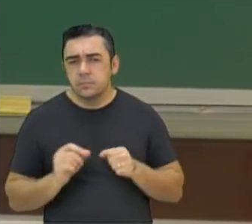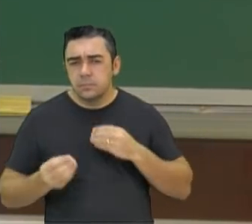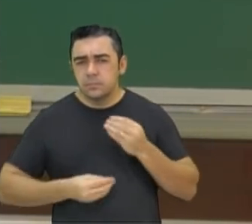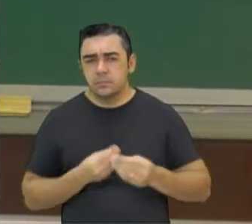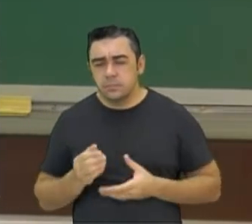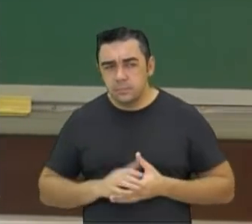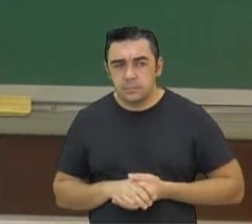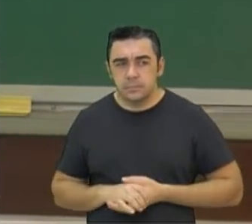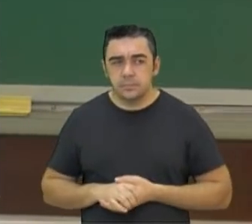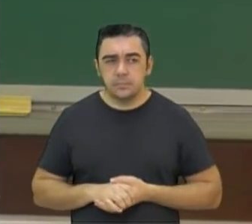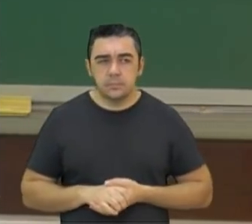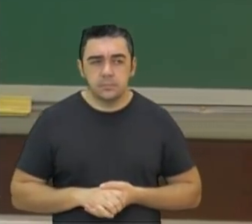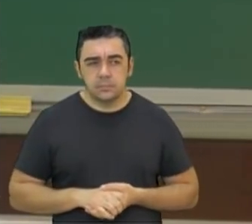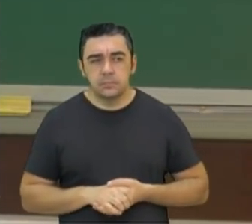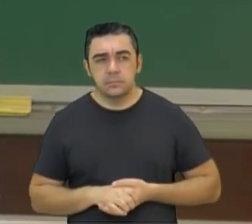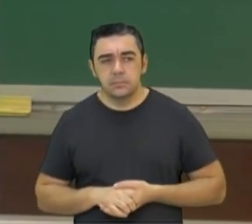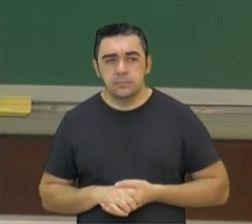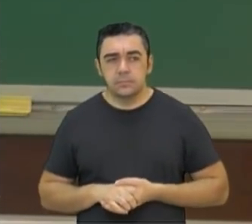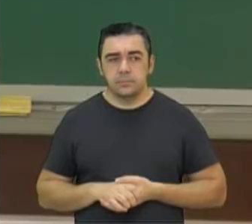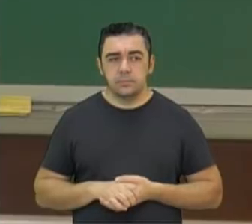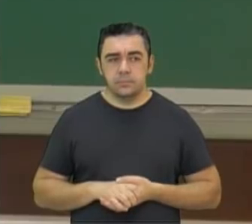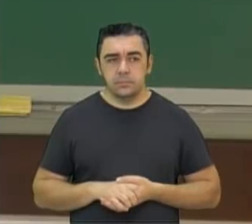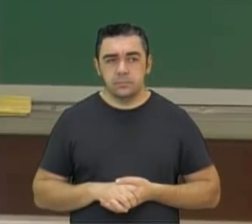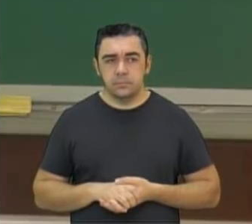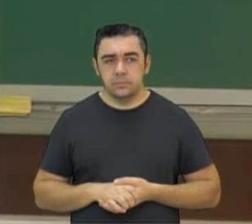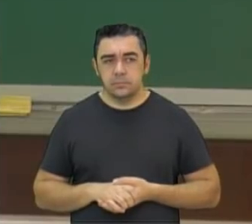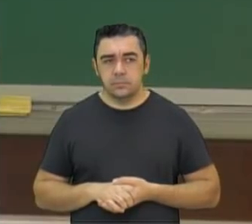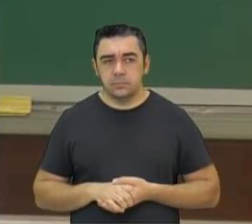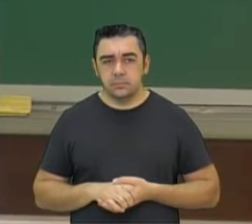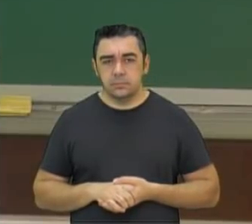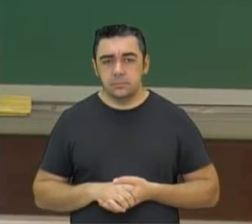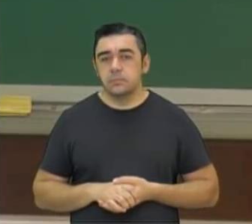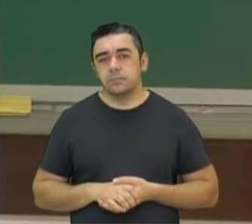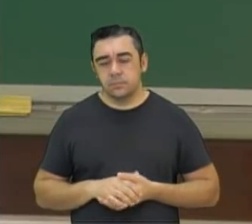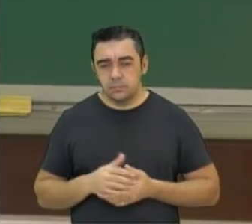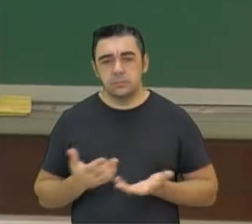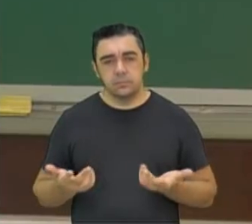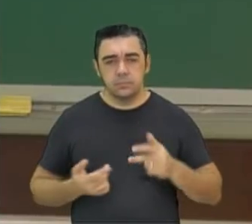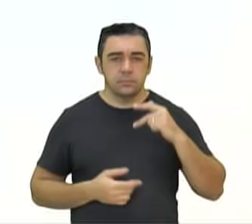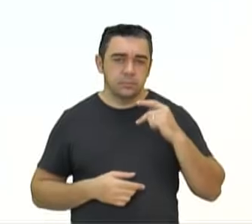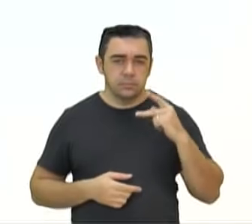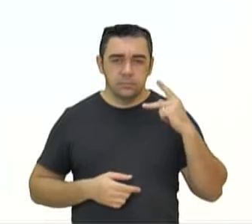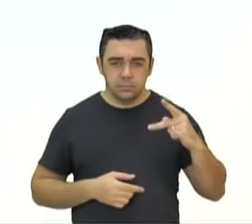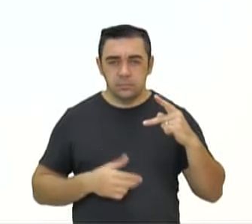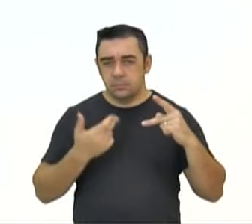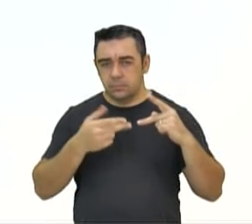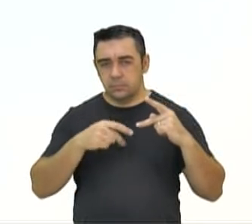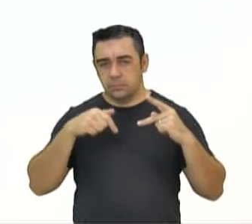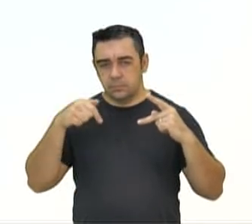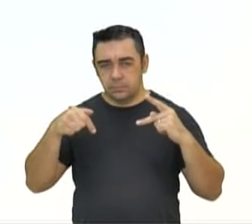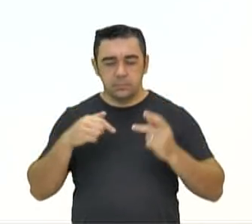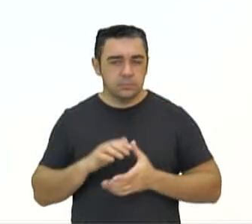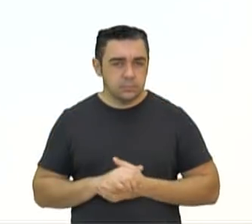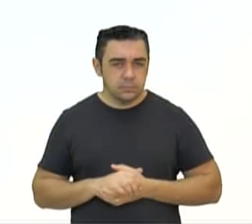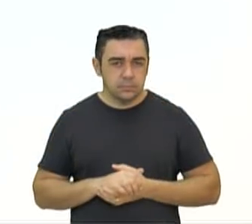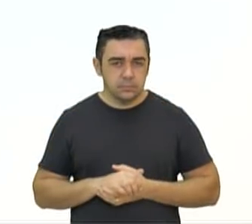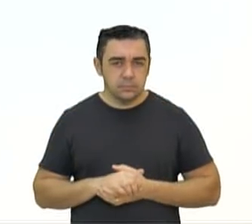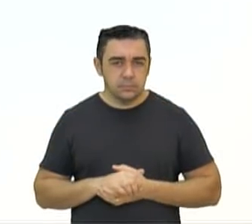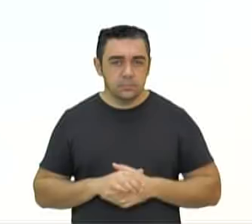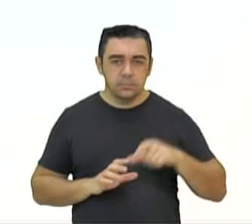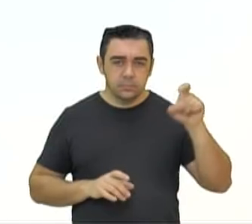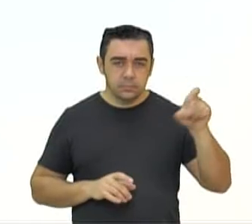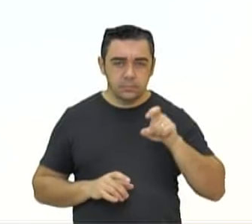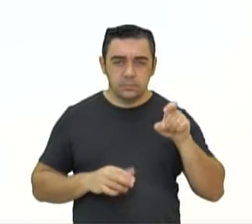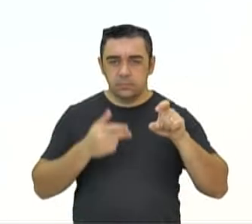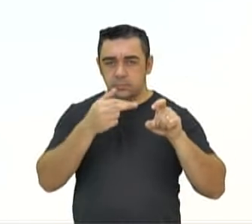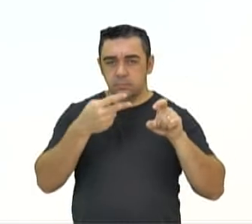aqui? Então, primeiro, o P deve ser igual a Q. Então, P e Q devem ser